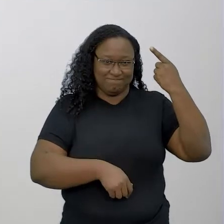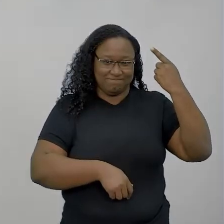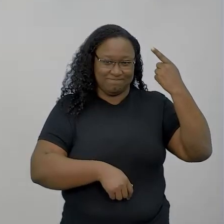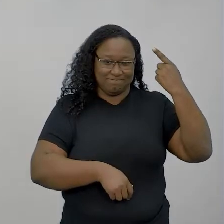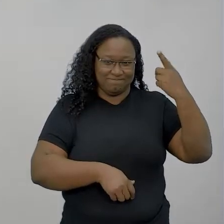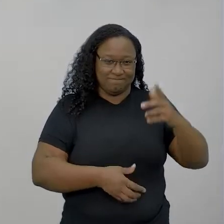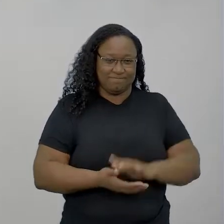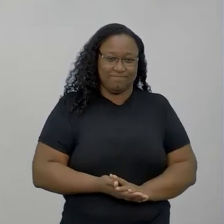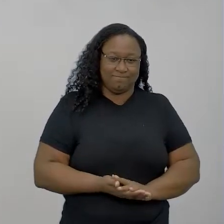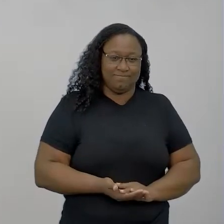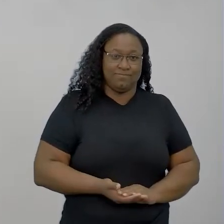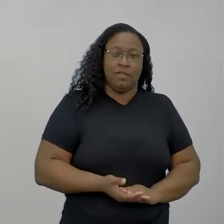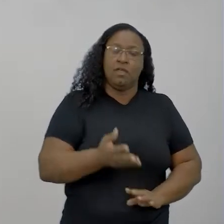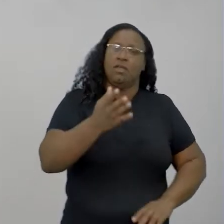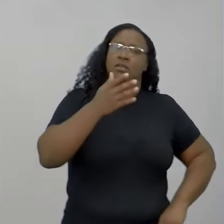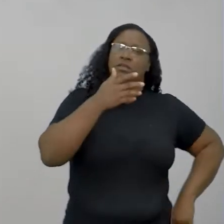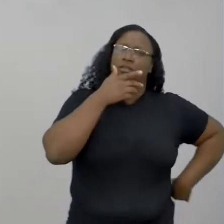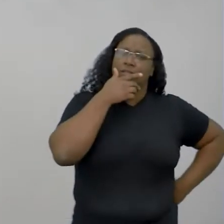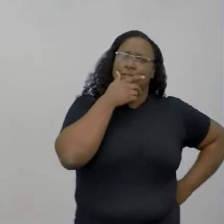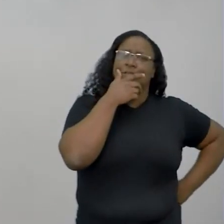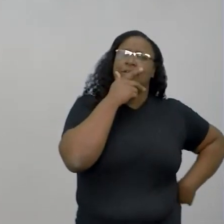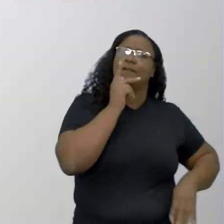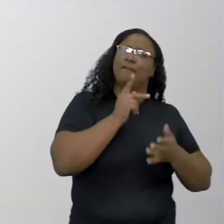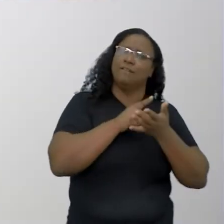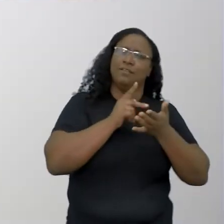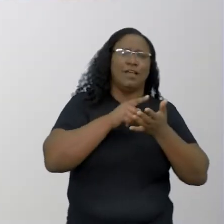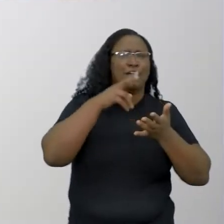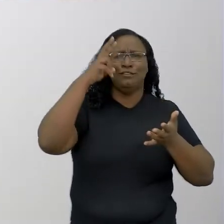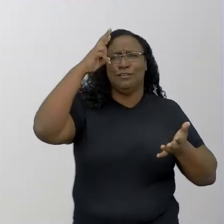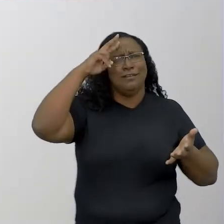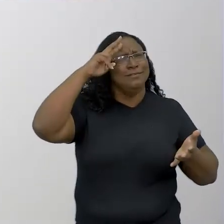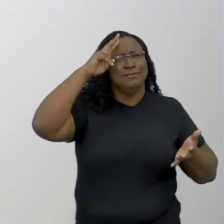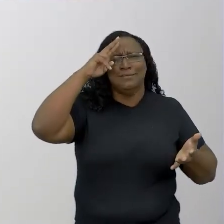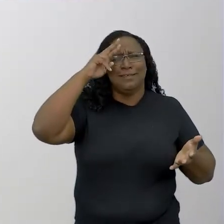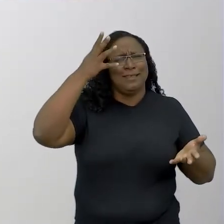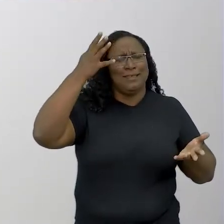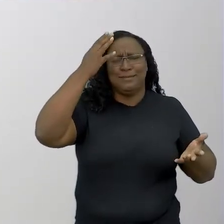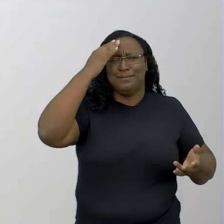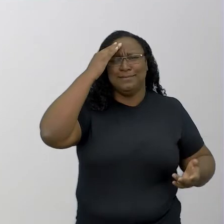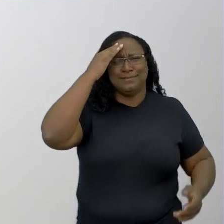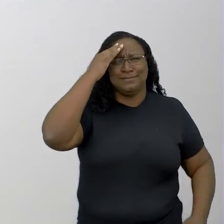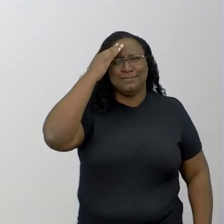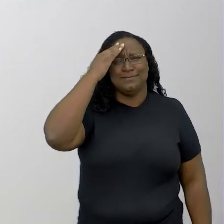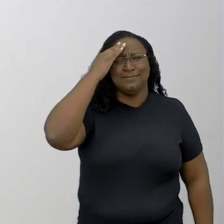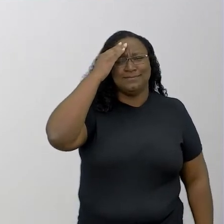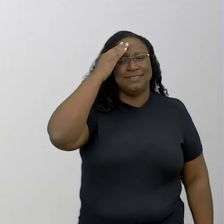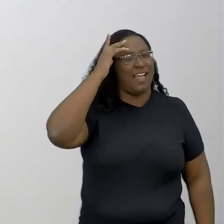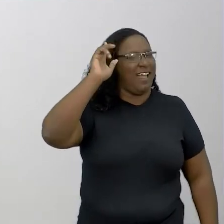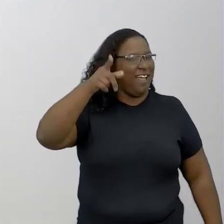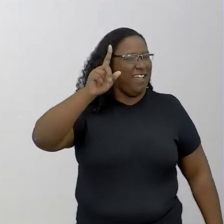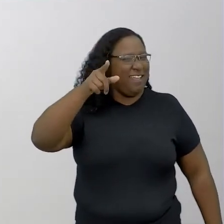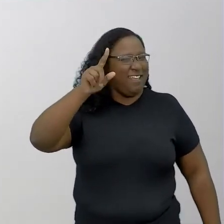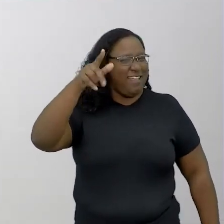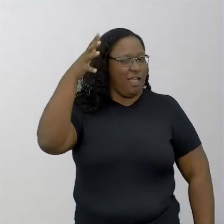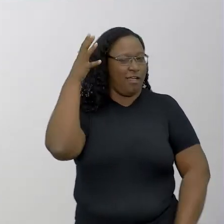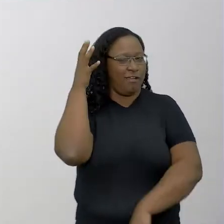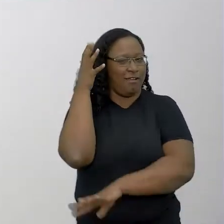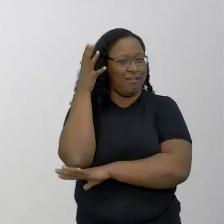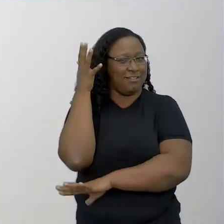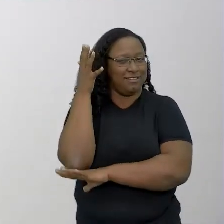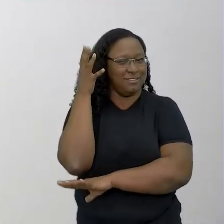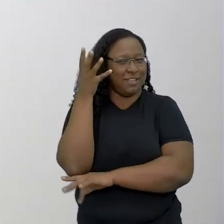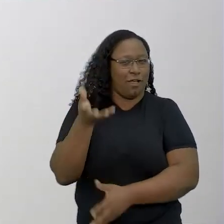É verdade, você falou isso, mas eu não me lembro agora qual que é. Aqui é raiz, aqui é improviso. É a